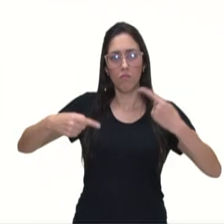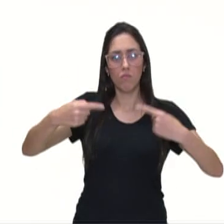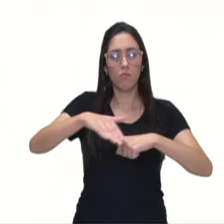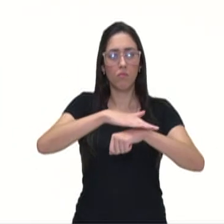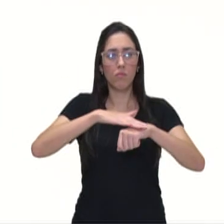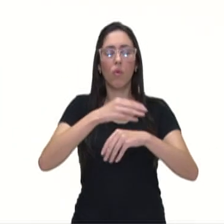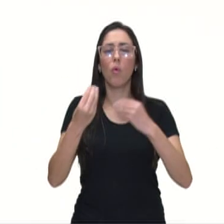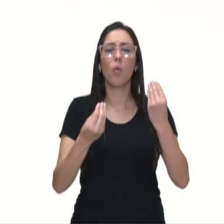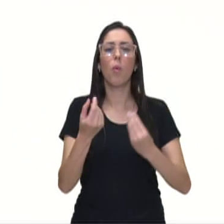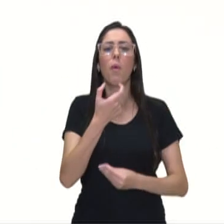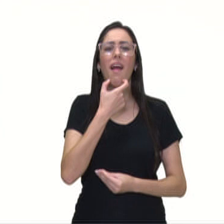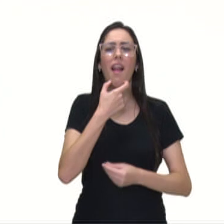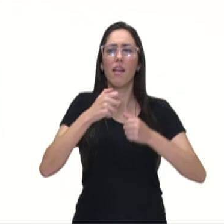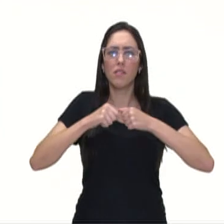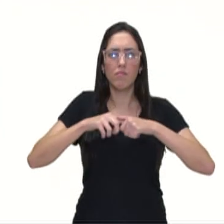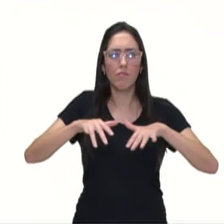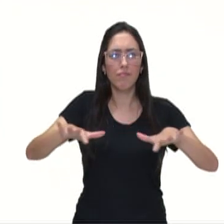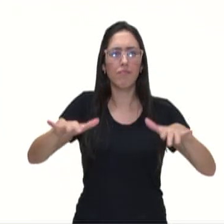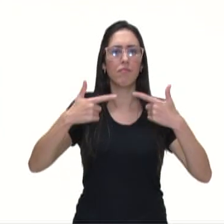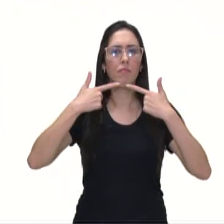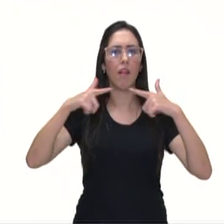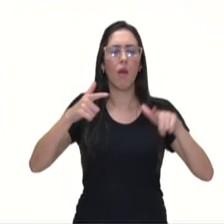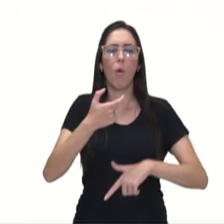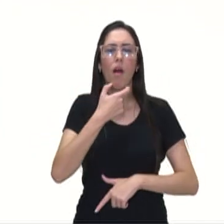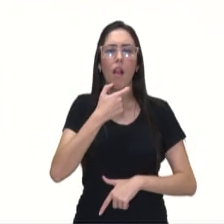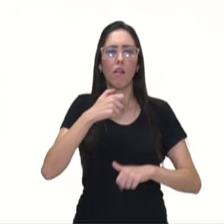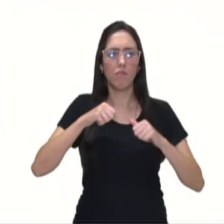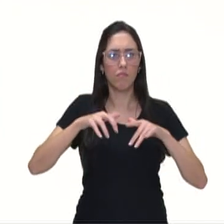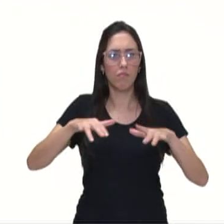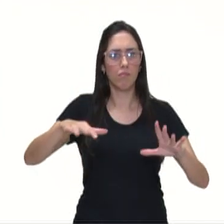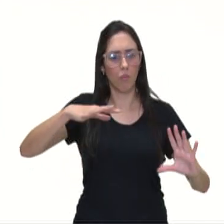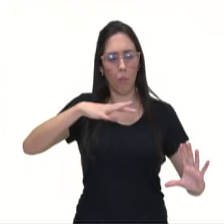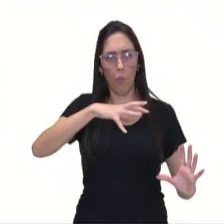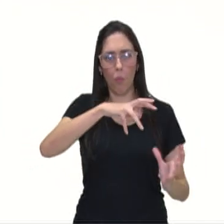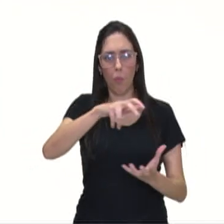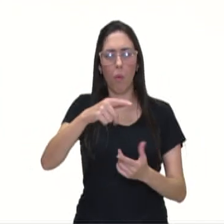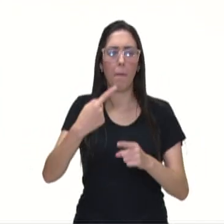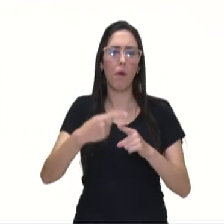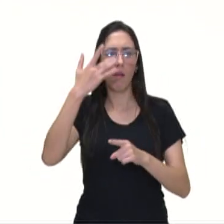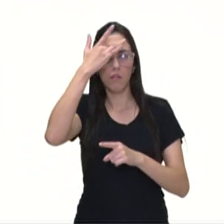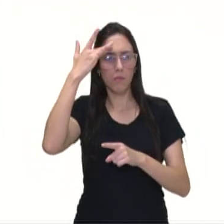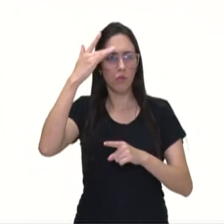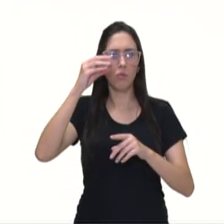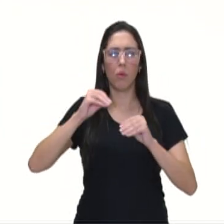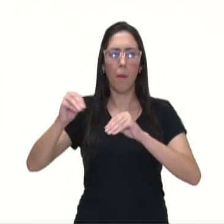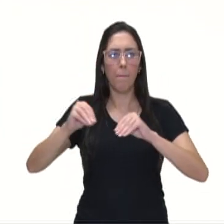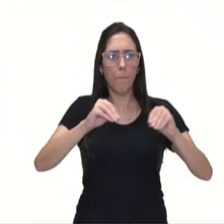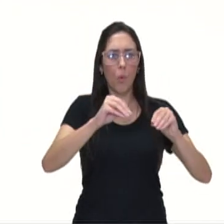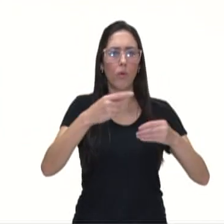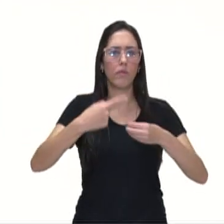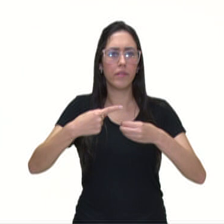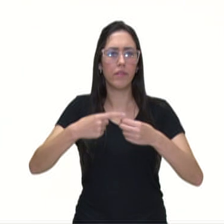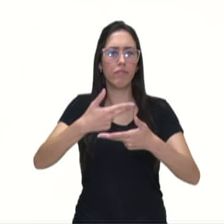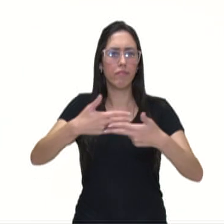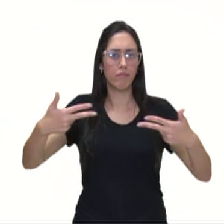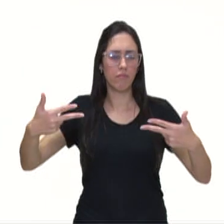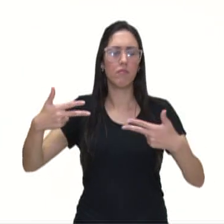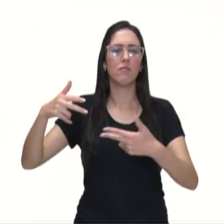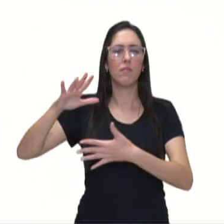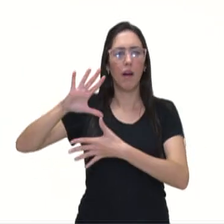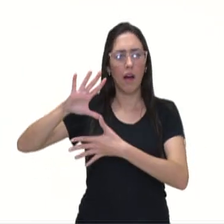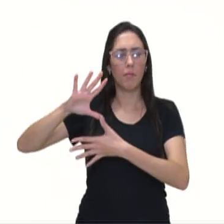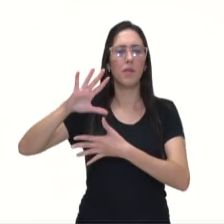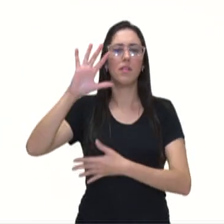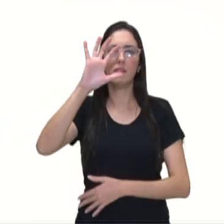da língua inglesa pelo mundo em função do processo de colonização nas Américas,